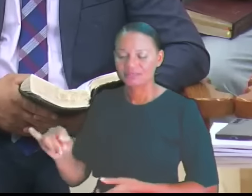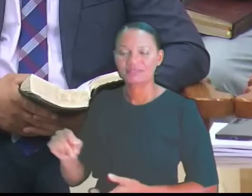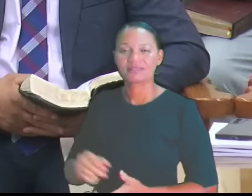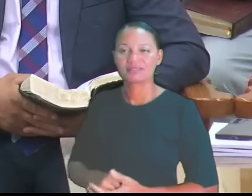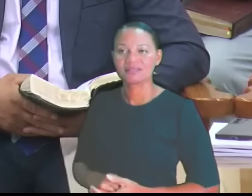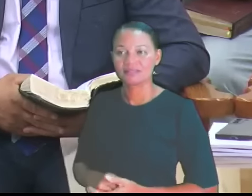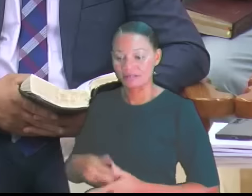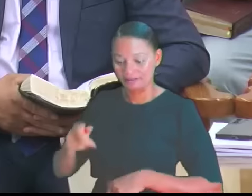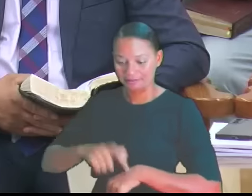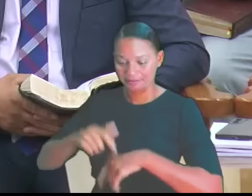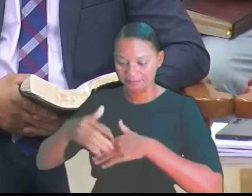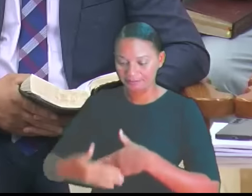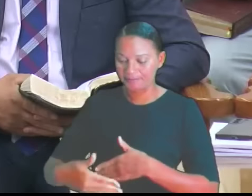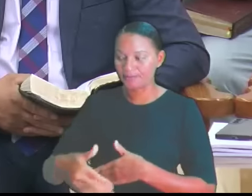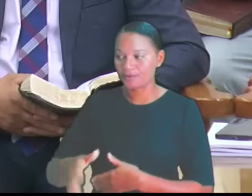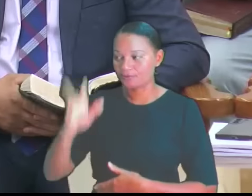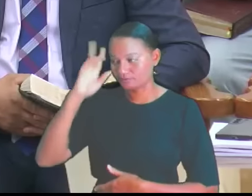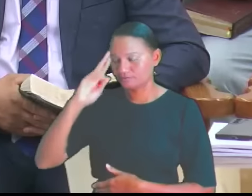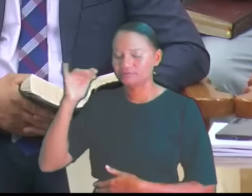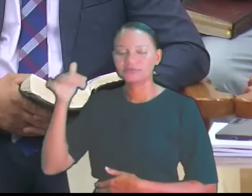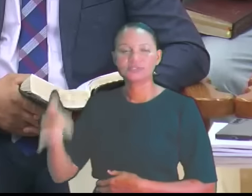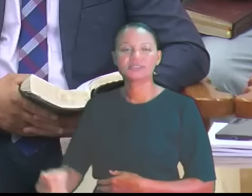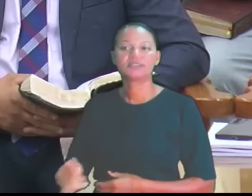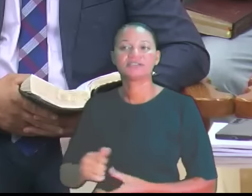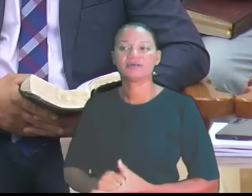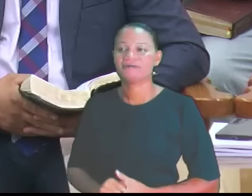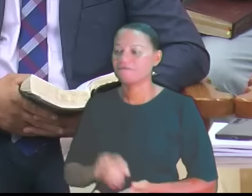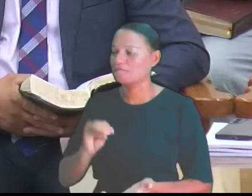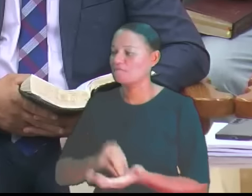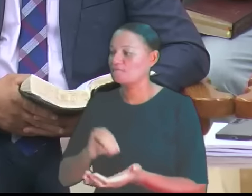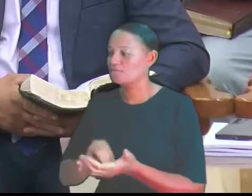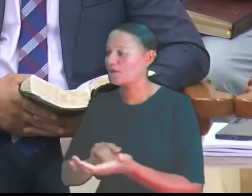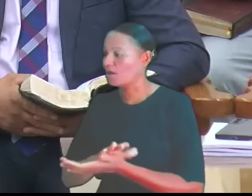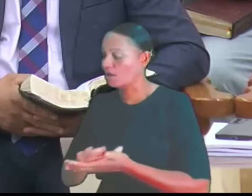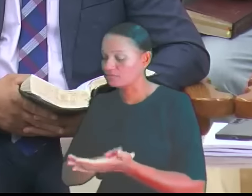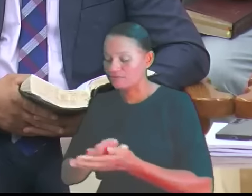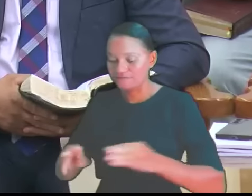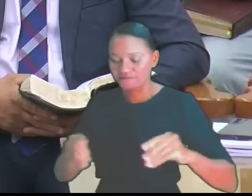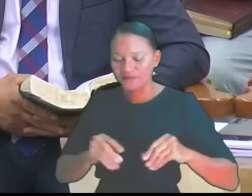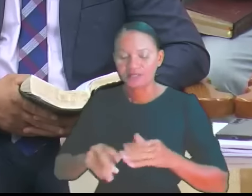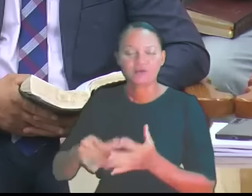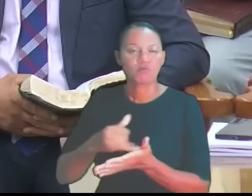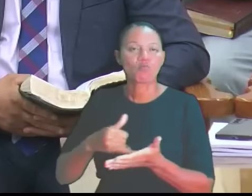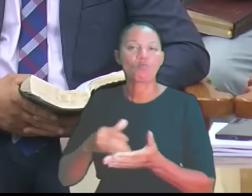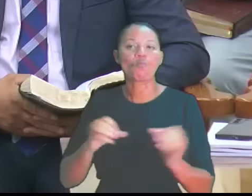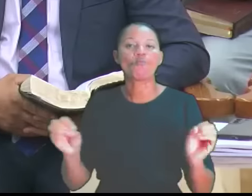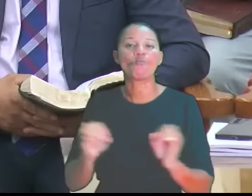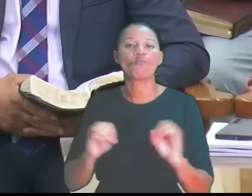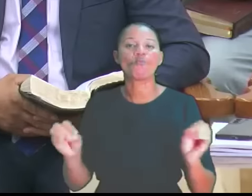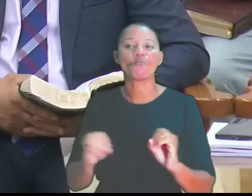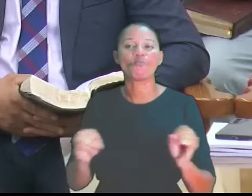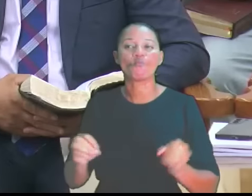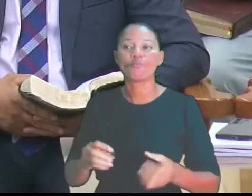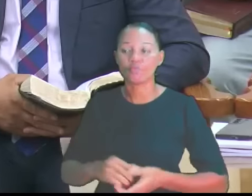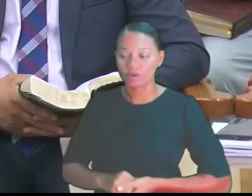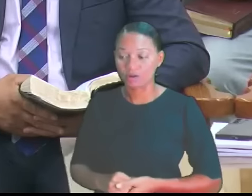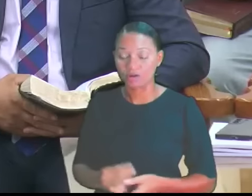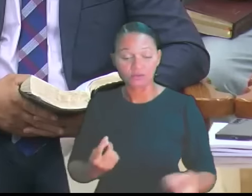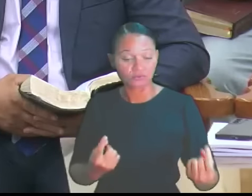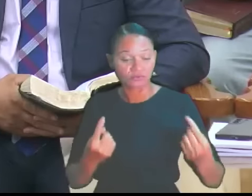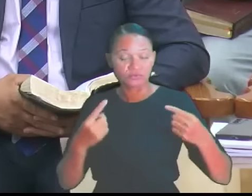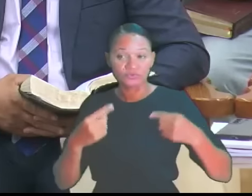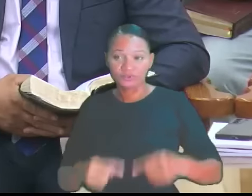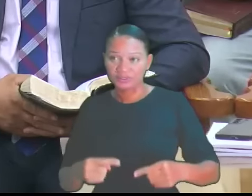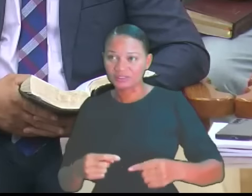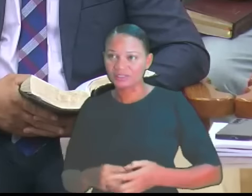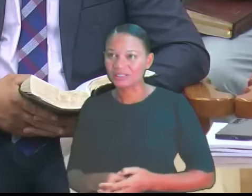que a partir de agora, assim diz o Senhor, não vai faltar nem farinha, nem azeite. Agora, olha o desafio: tirar um pouco